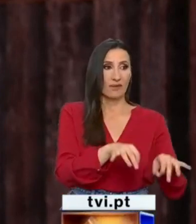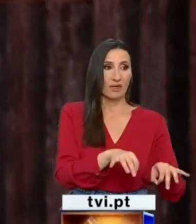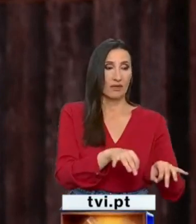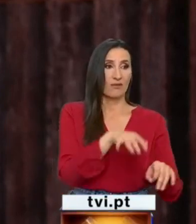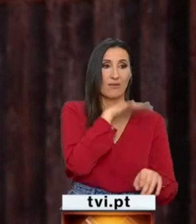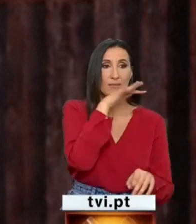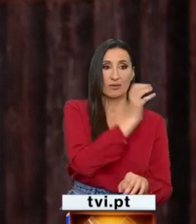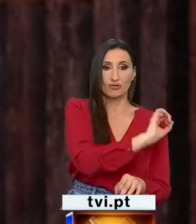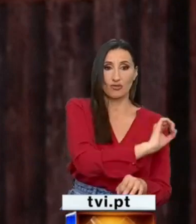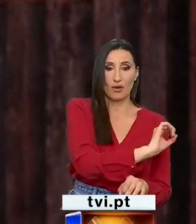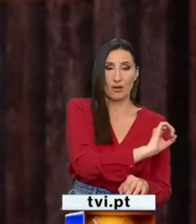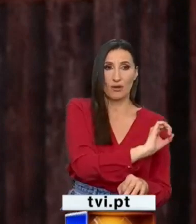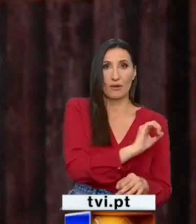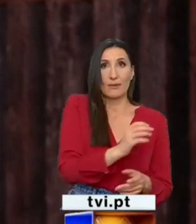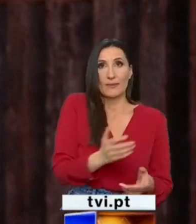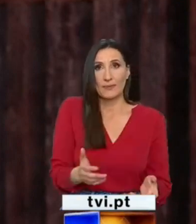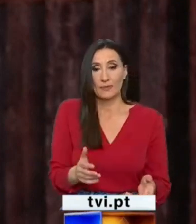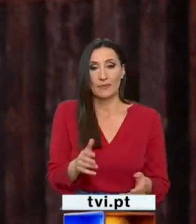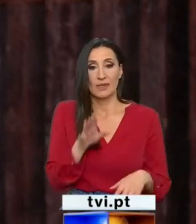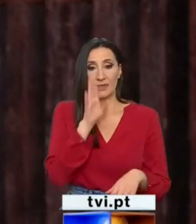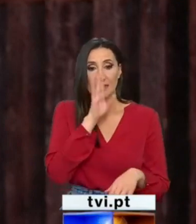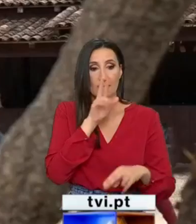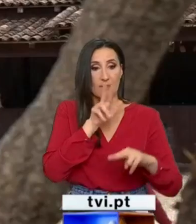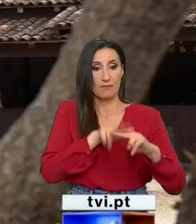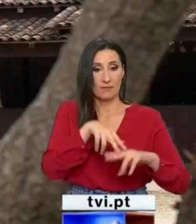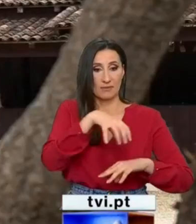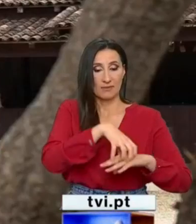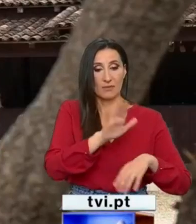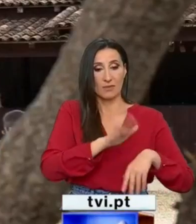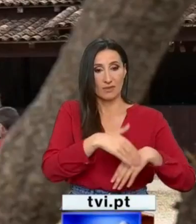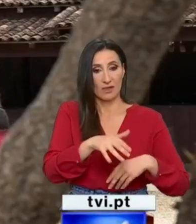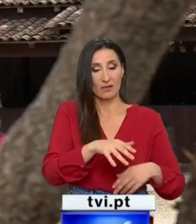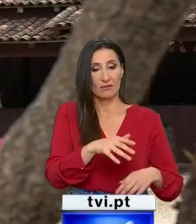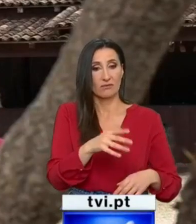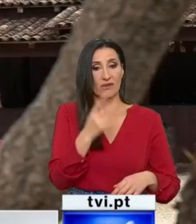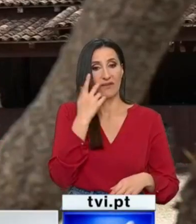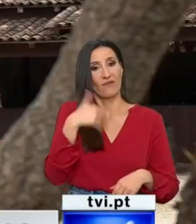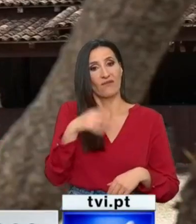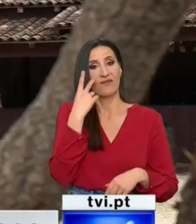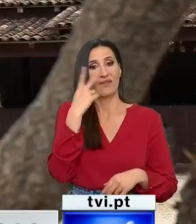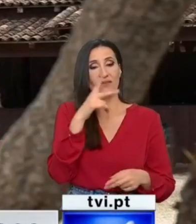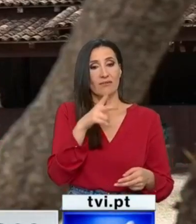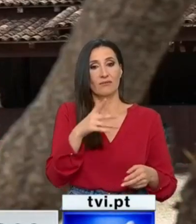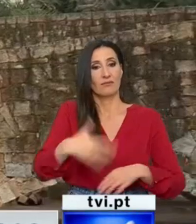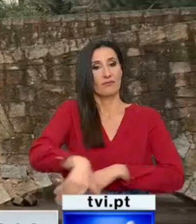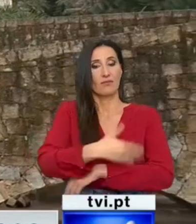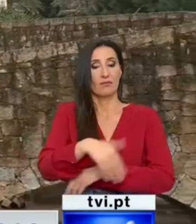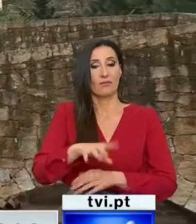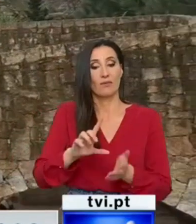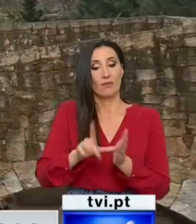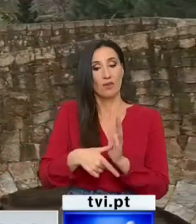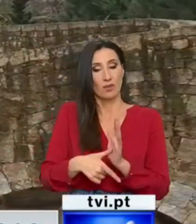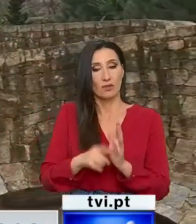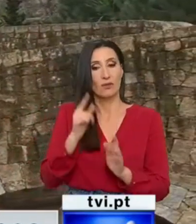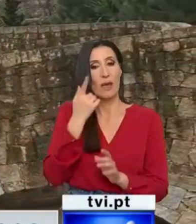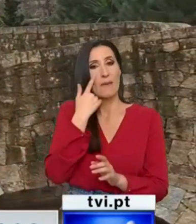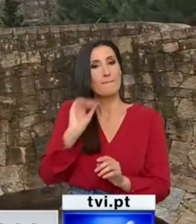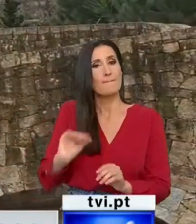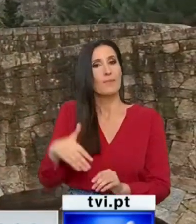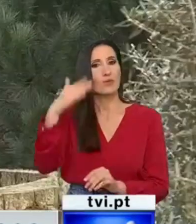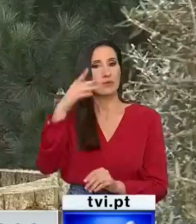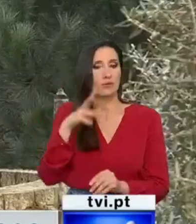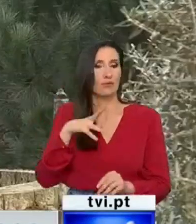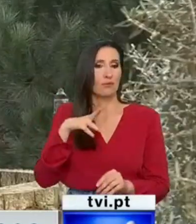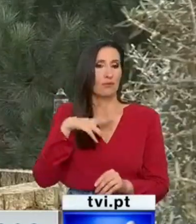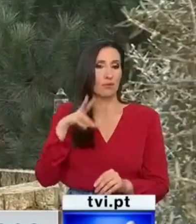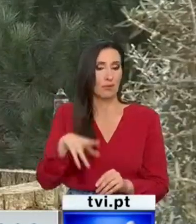retaguarda familiar e que, saindo da prisão, iam viver para a rua. O projeto seria pioneiro em Portugal e